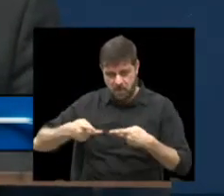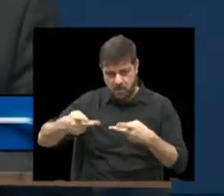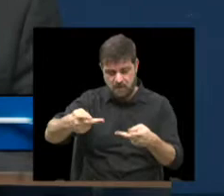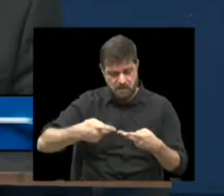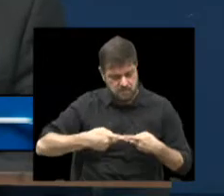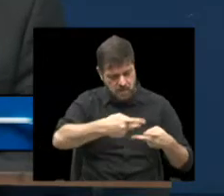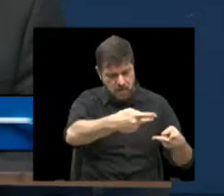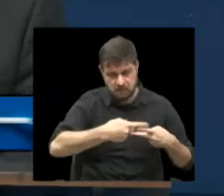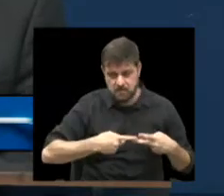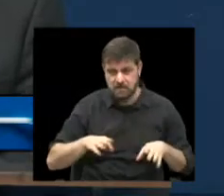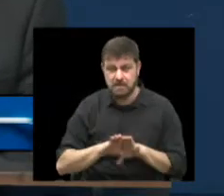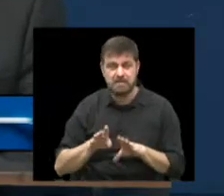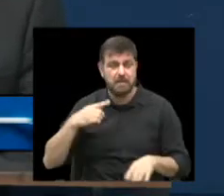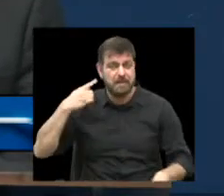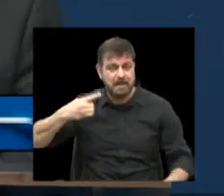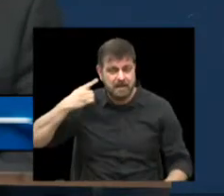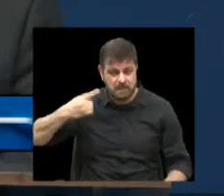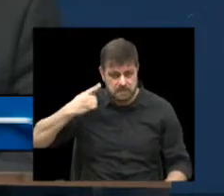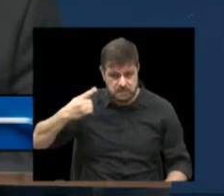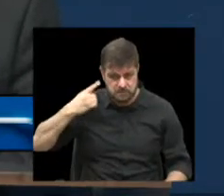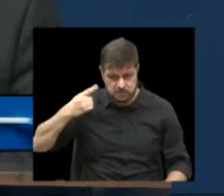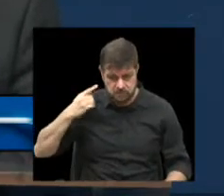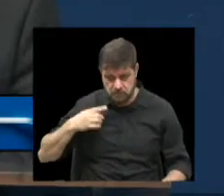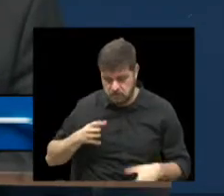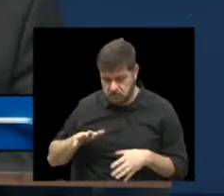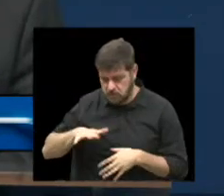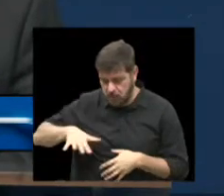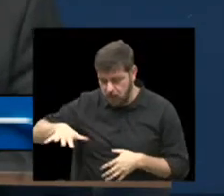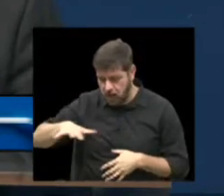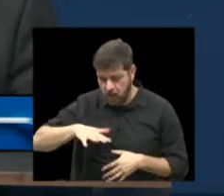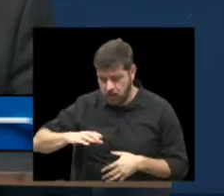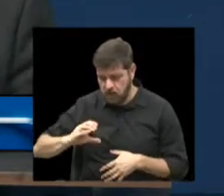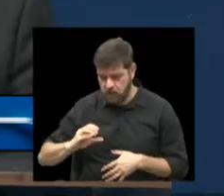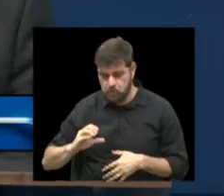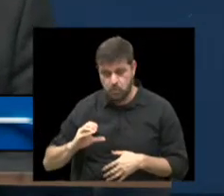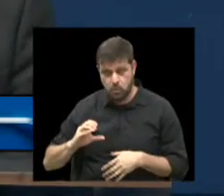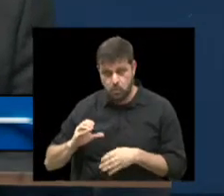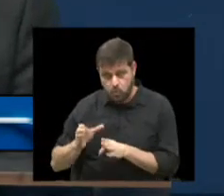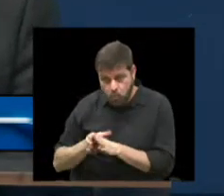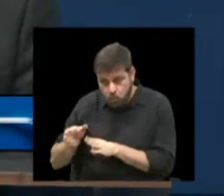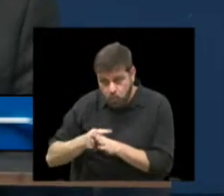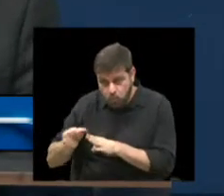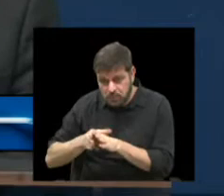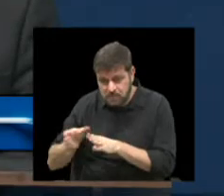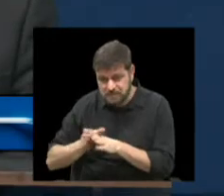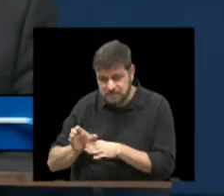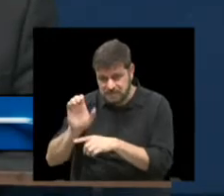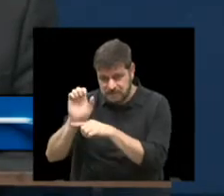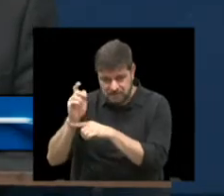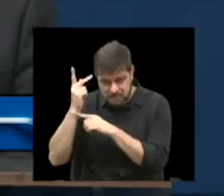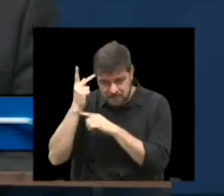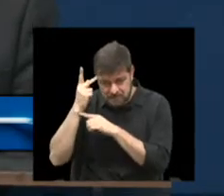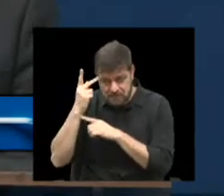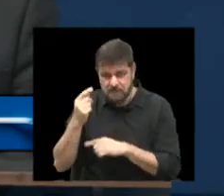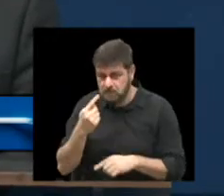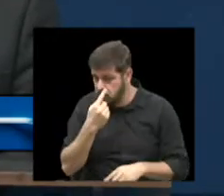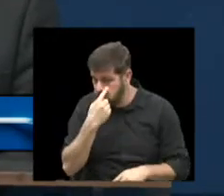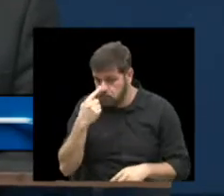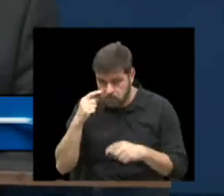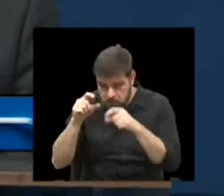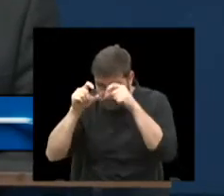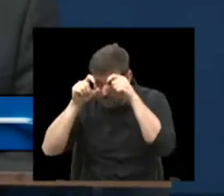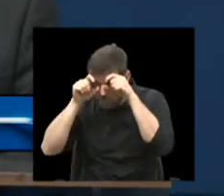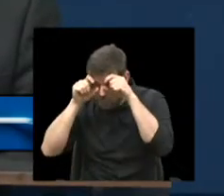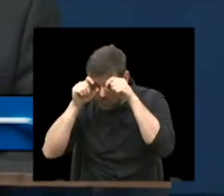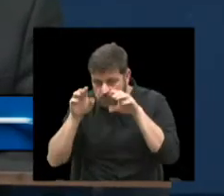Menino, advogado do Corpo Jurídico do CROSP, do Conselho Regional de Óptica e Optometria, e o Dr. Fábio Luiz